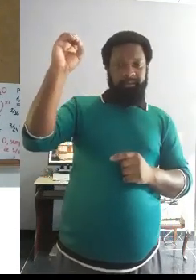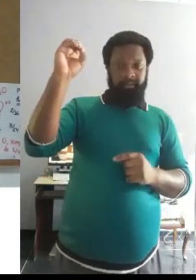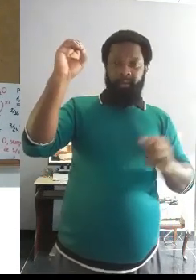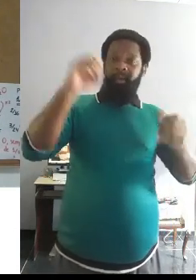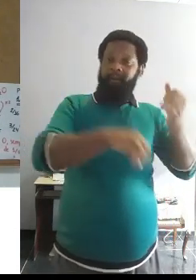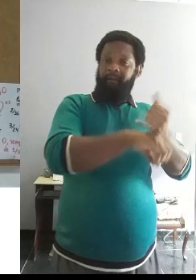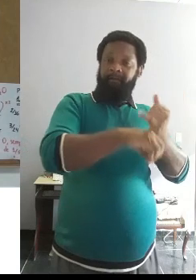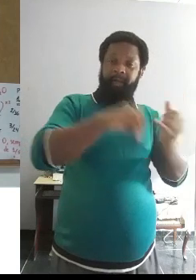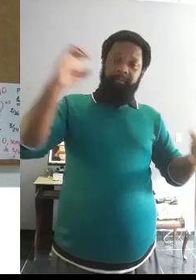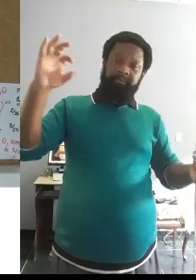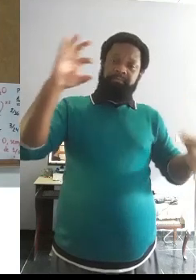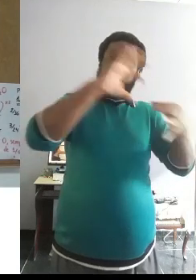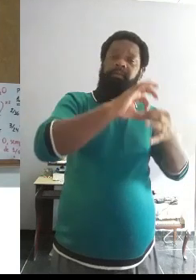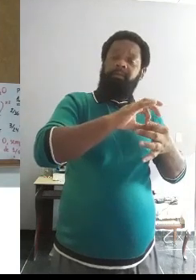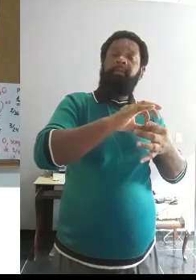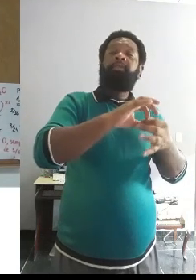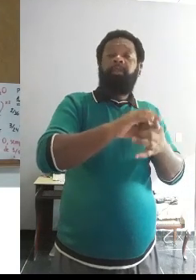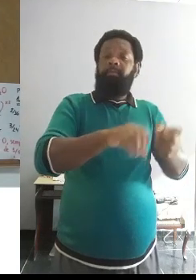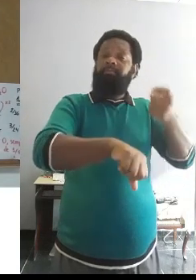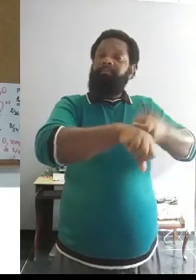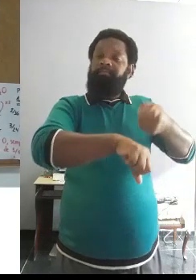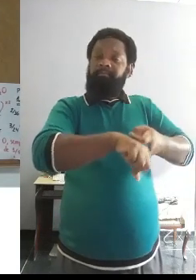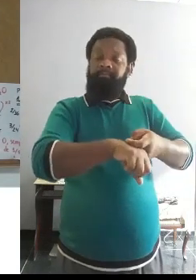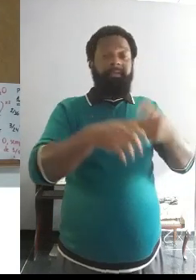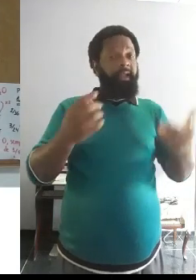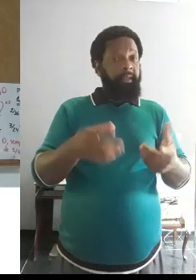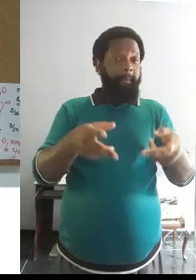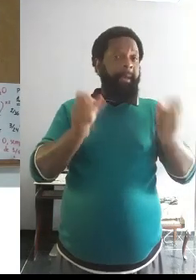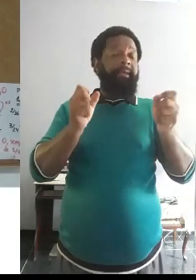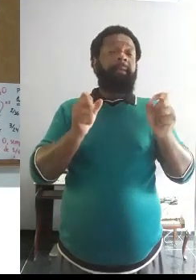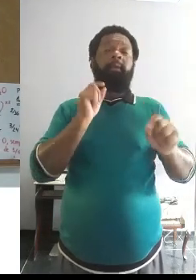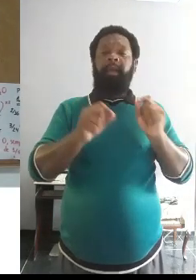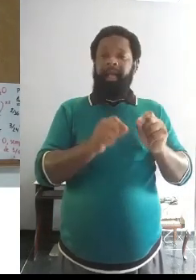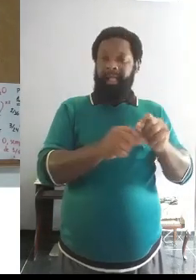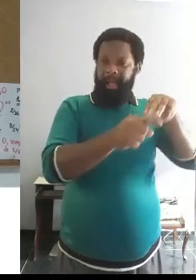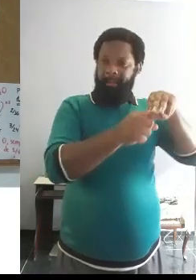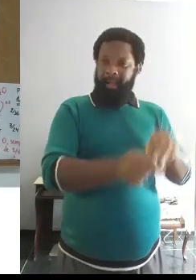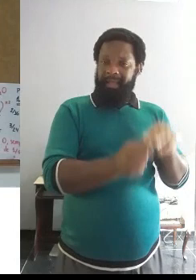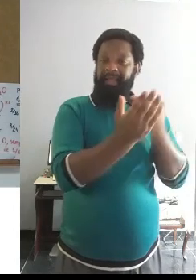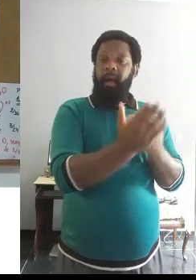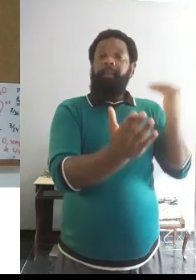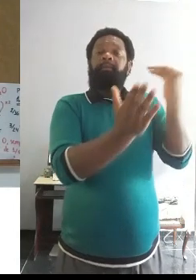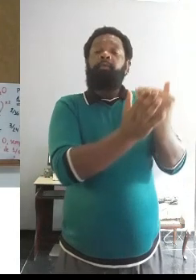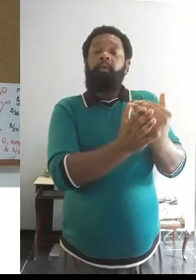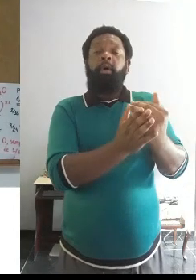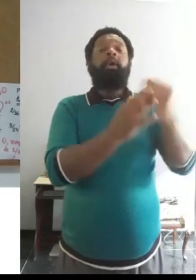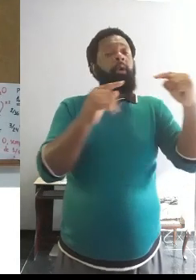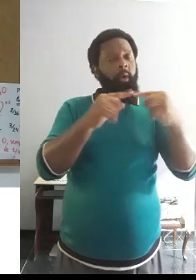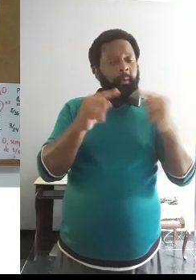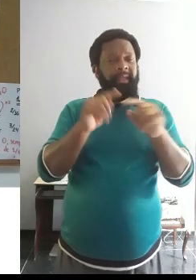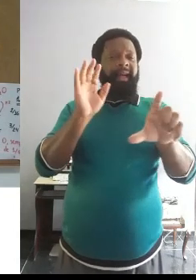gasosa e agora o oxigênio faz parte de uma substância sólida. Então você observa esse aumento de massa e isso está de acordo com a